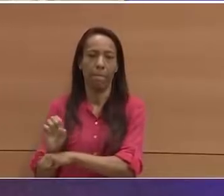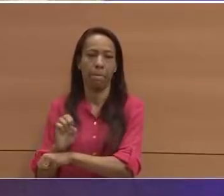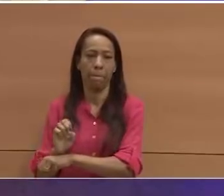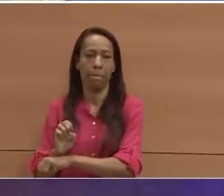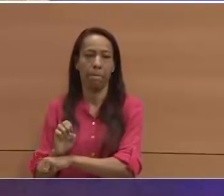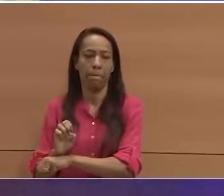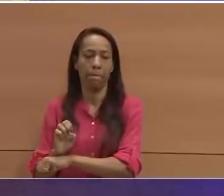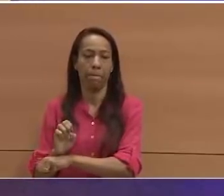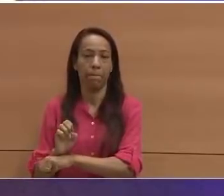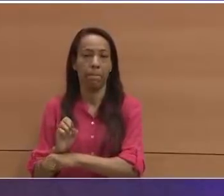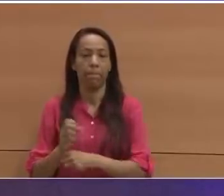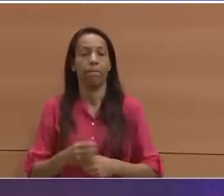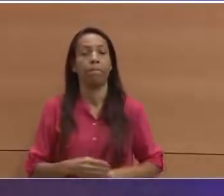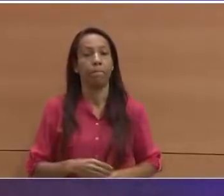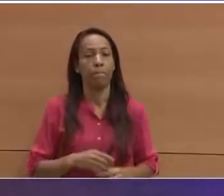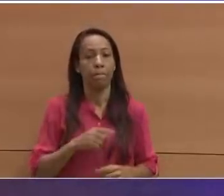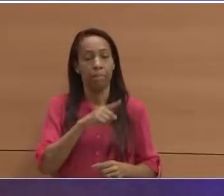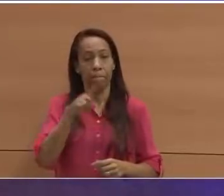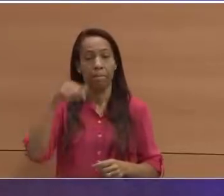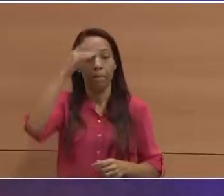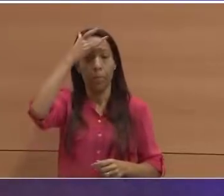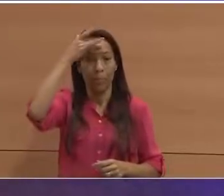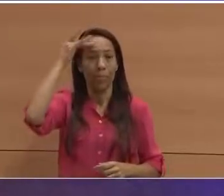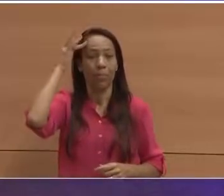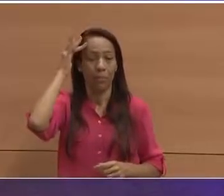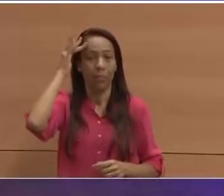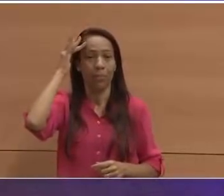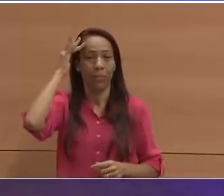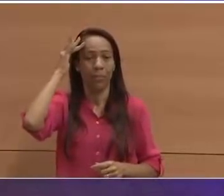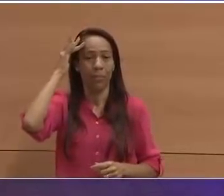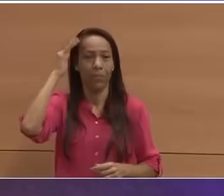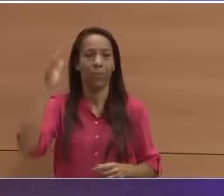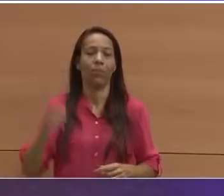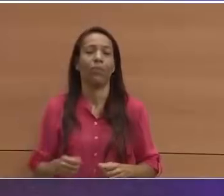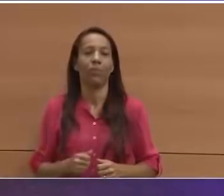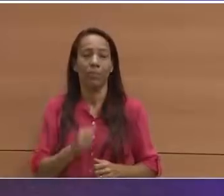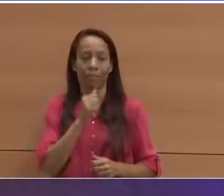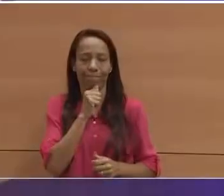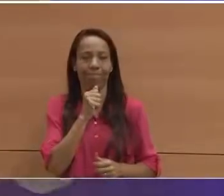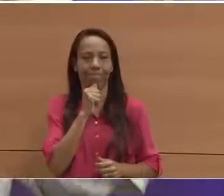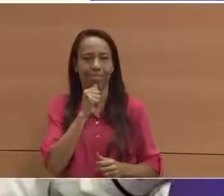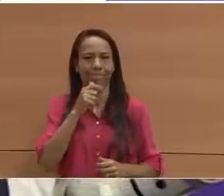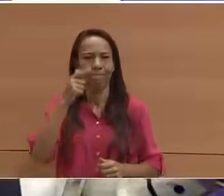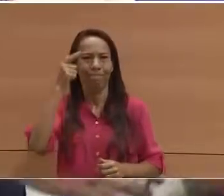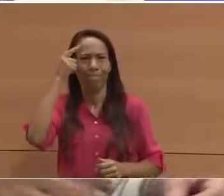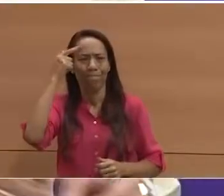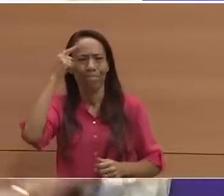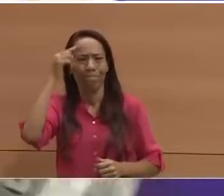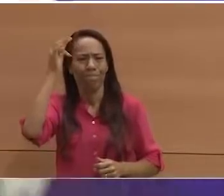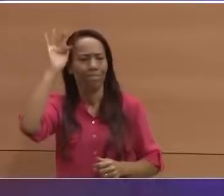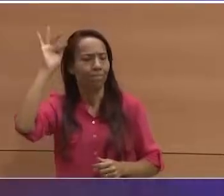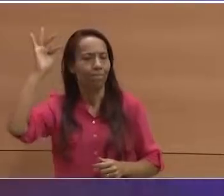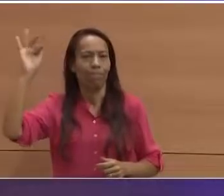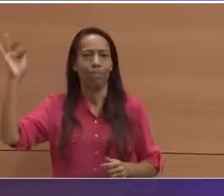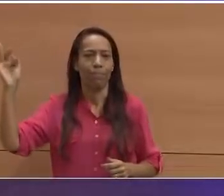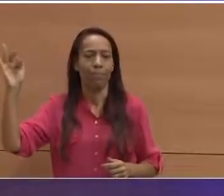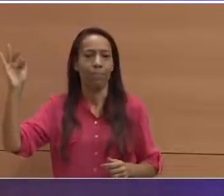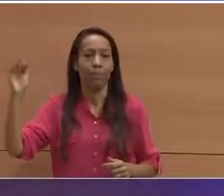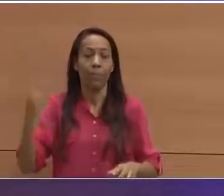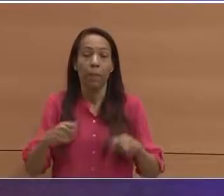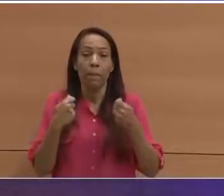ainda estavam na esfera do conhecimento. E precisavam da ajuda de João para